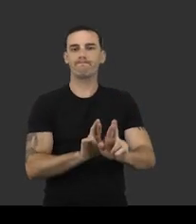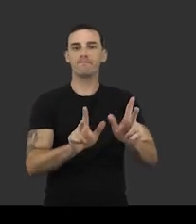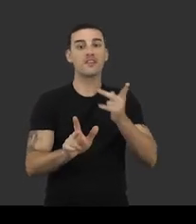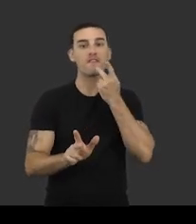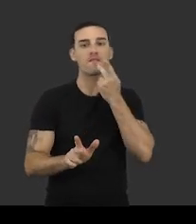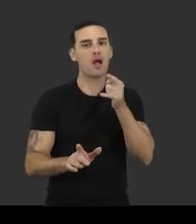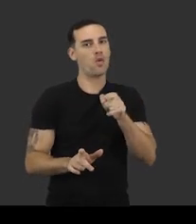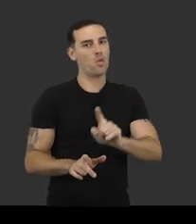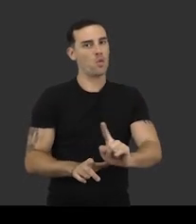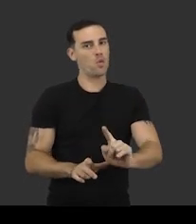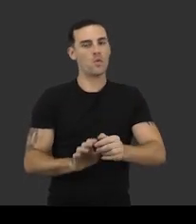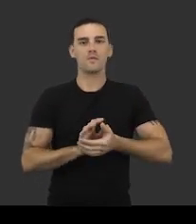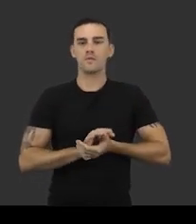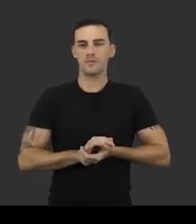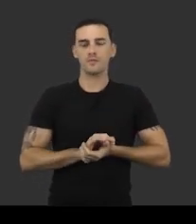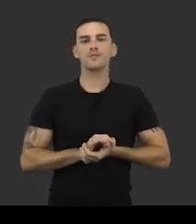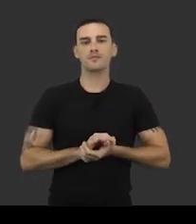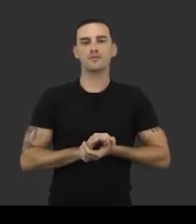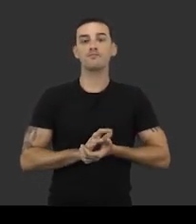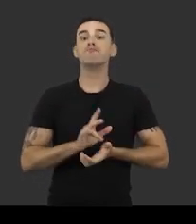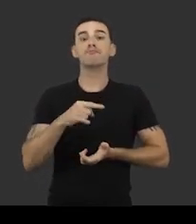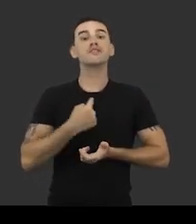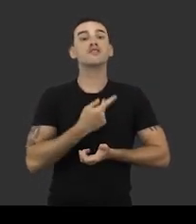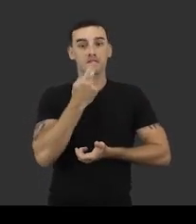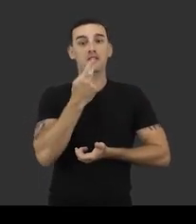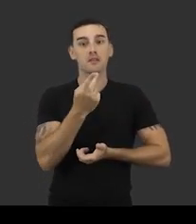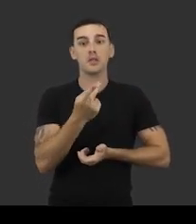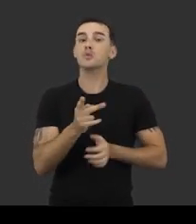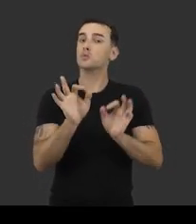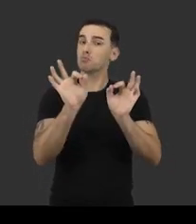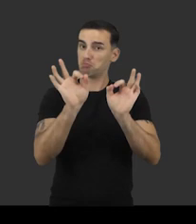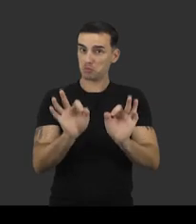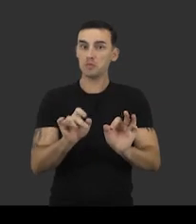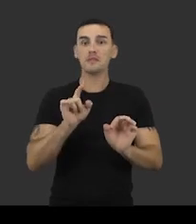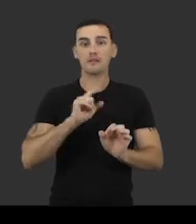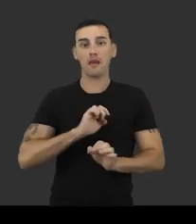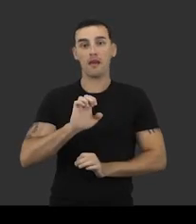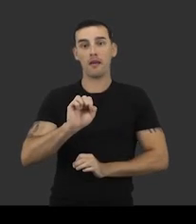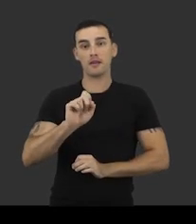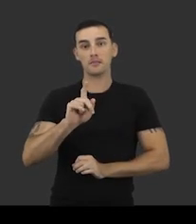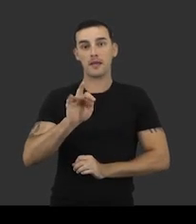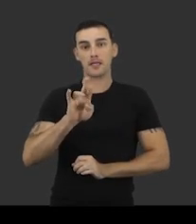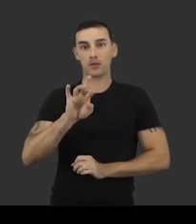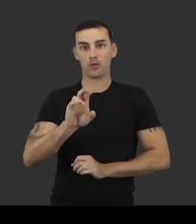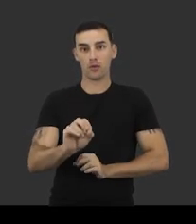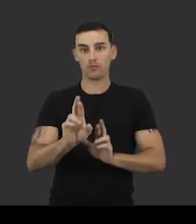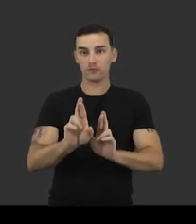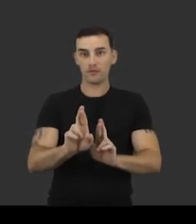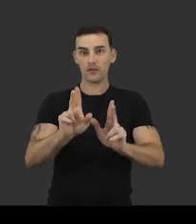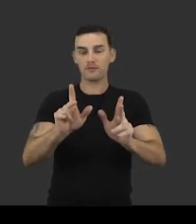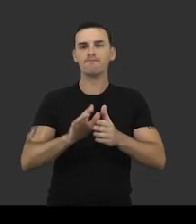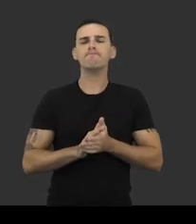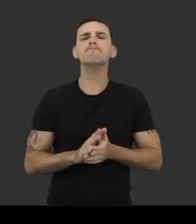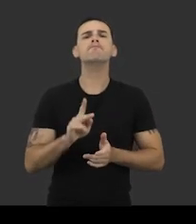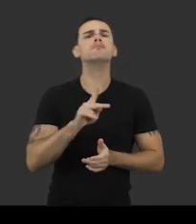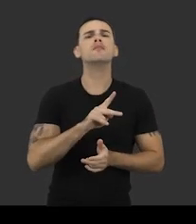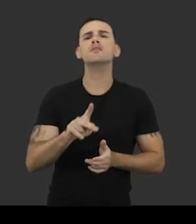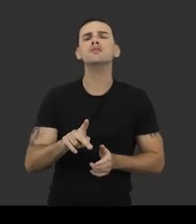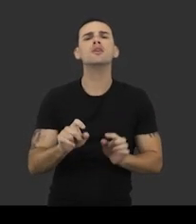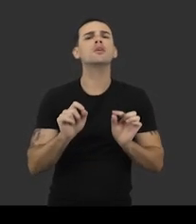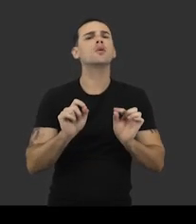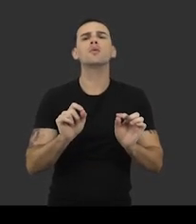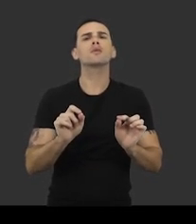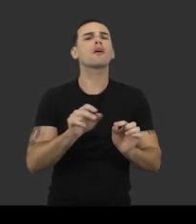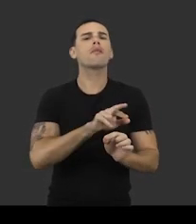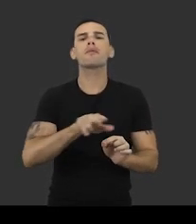falando desse tipo de condição. A gente está falando mesmo de um espectro. Muito importante. E professora, o que não